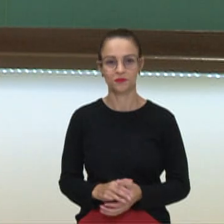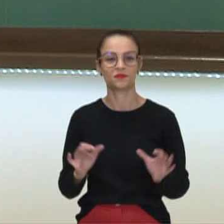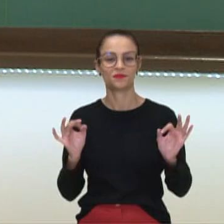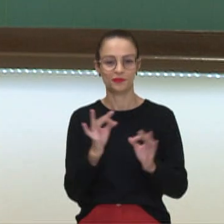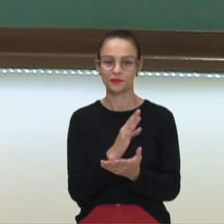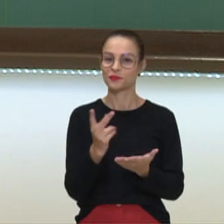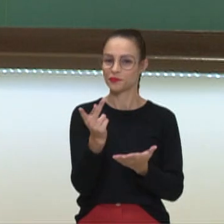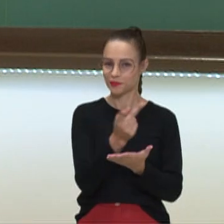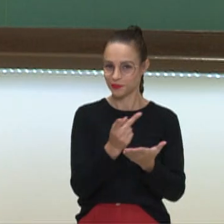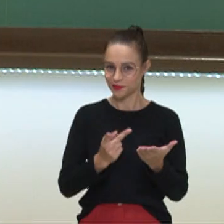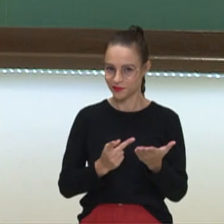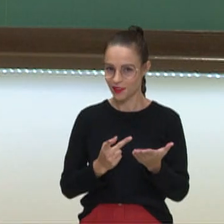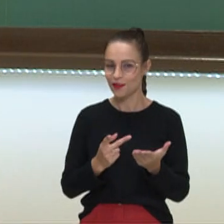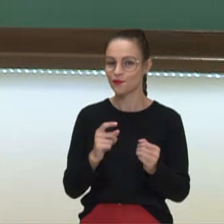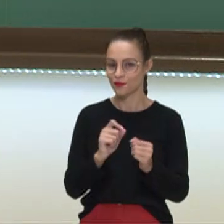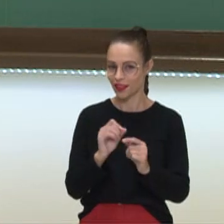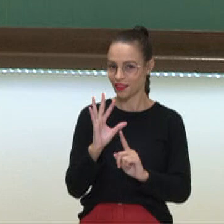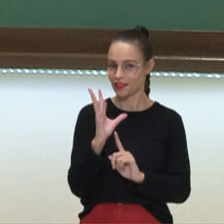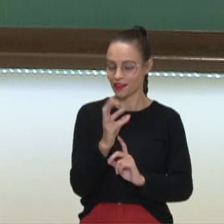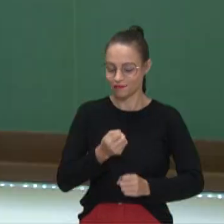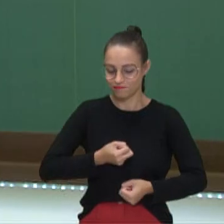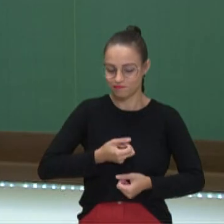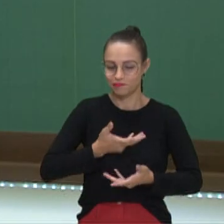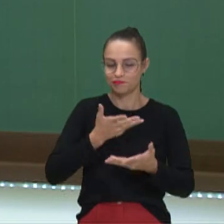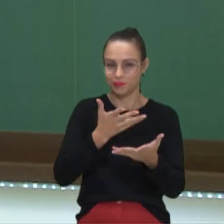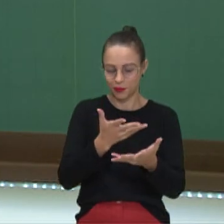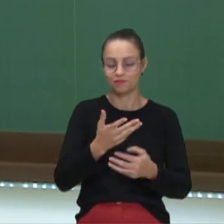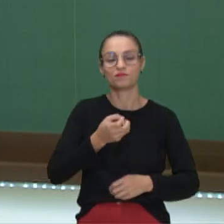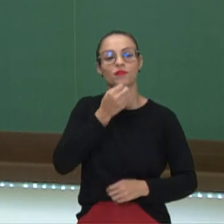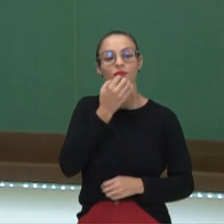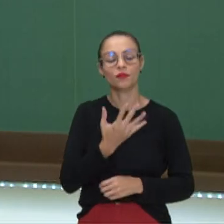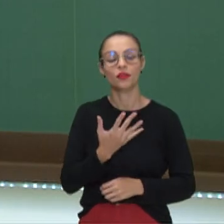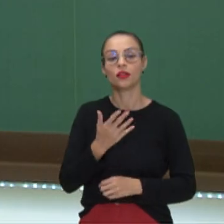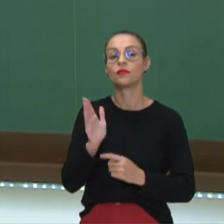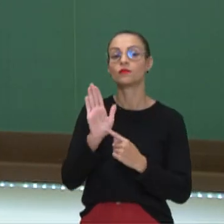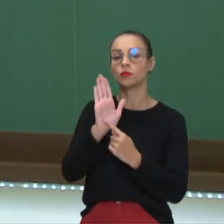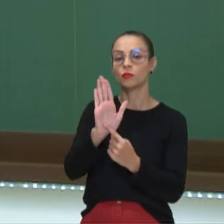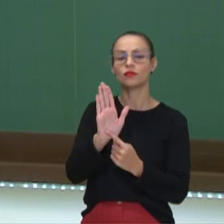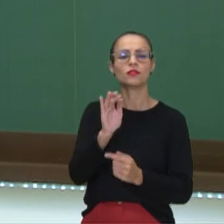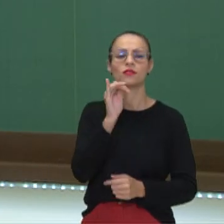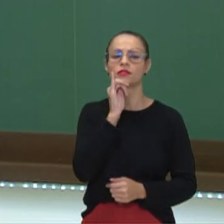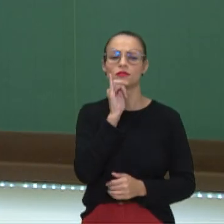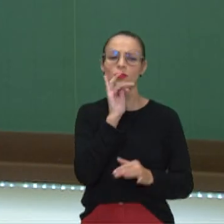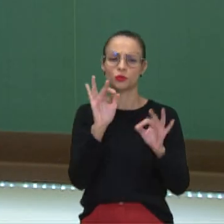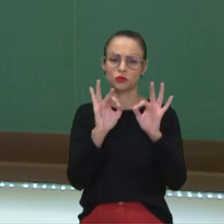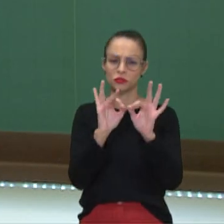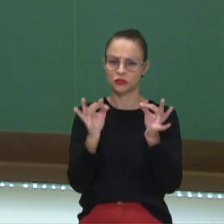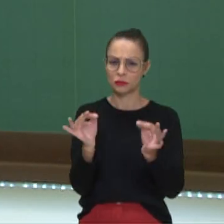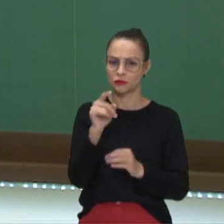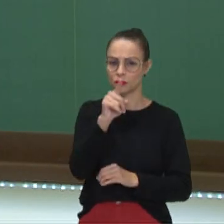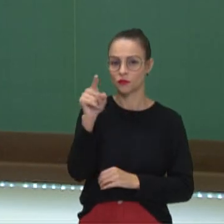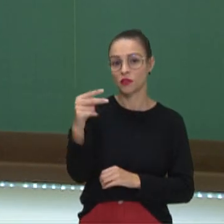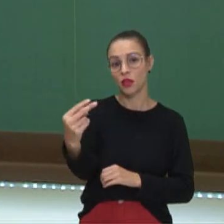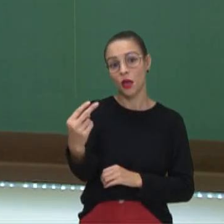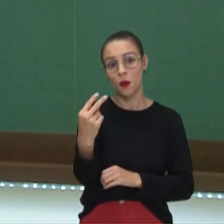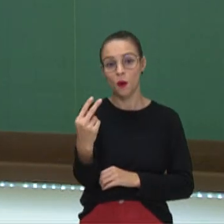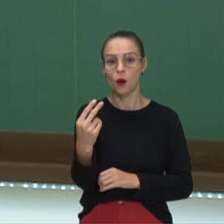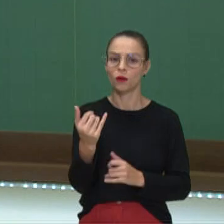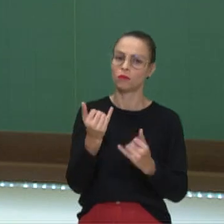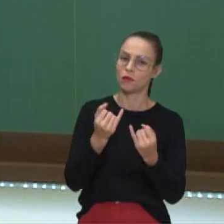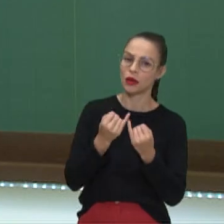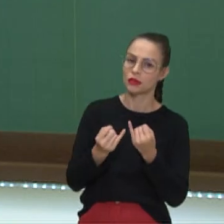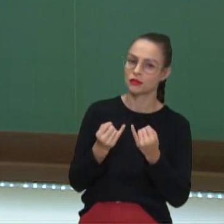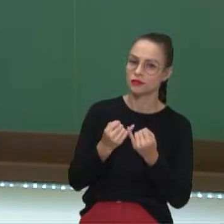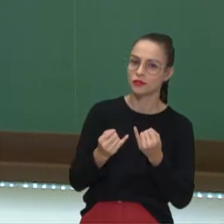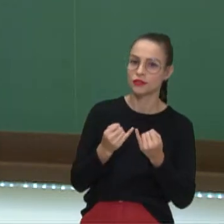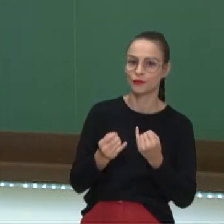Capricharam aí na arte em ação? Então tá bom. A professora trouxe um exemplo também bem simples para vocês darem uma olhadinha aí se o resultado ficou